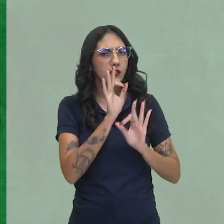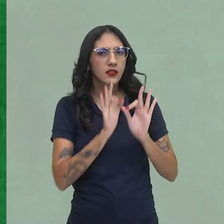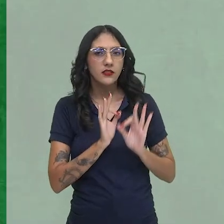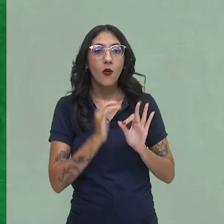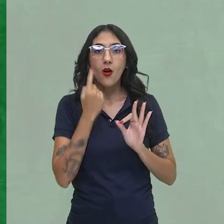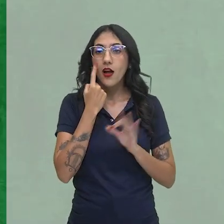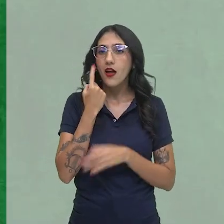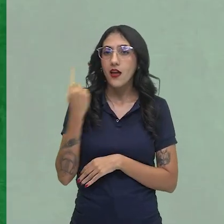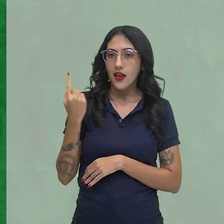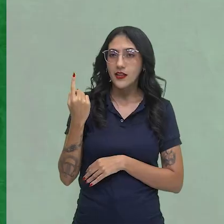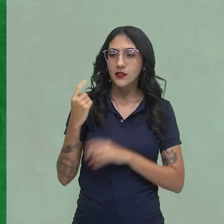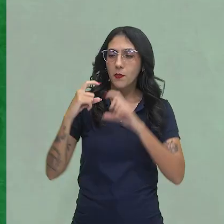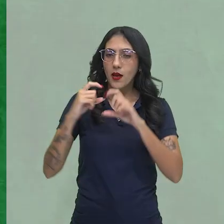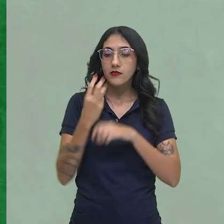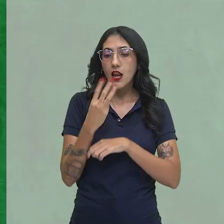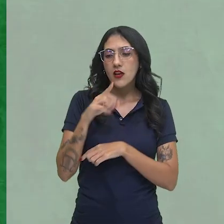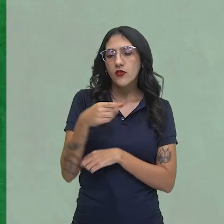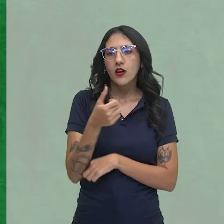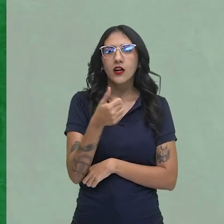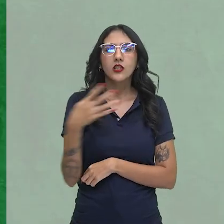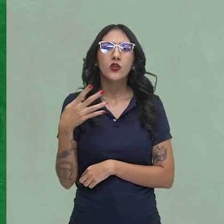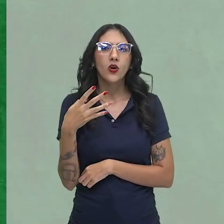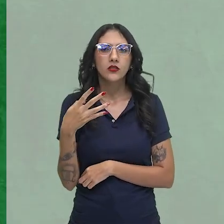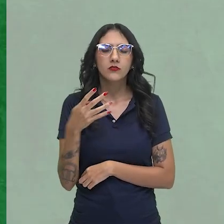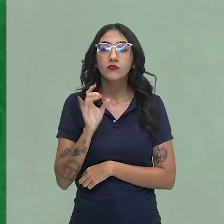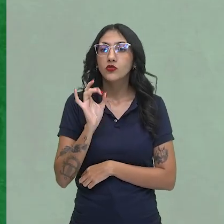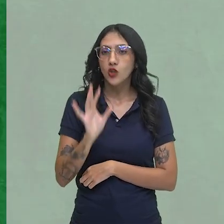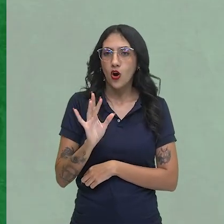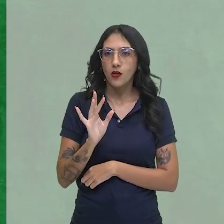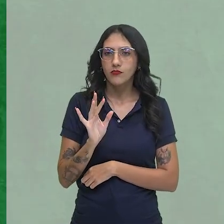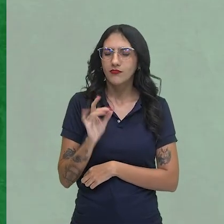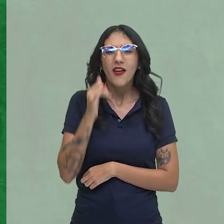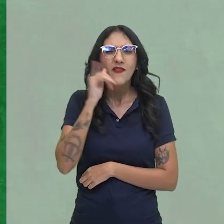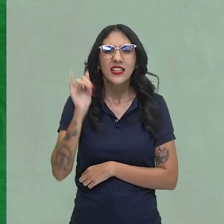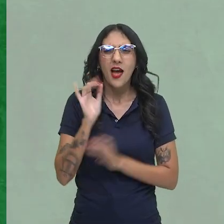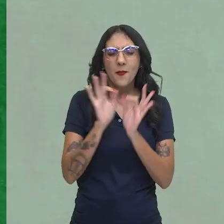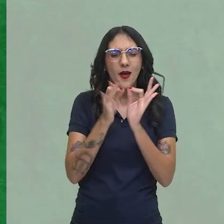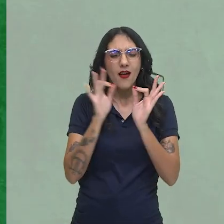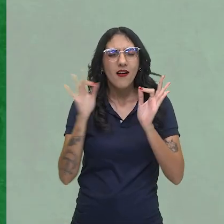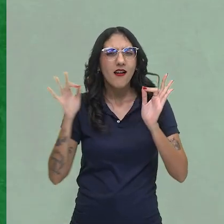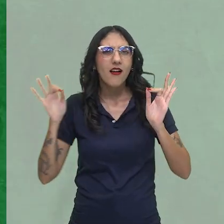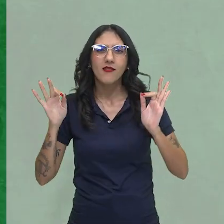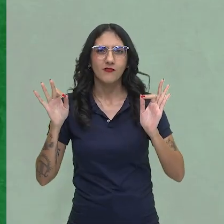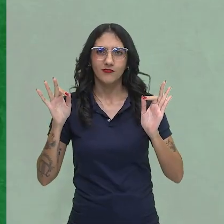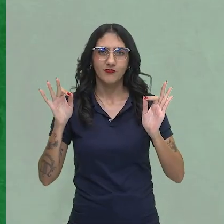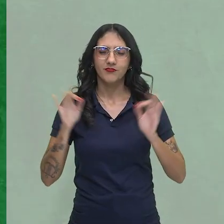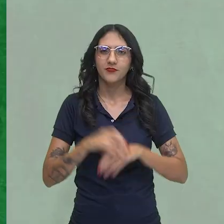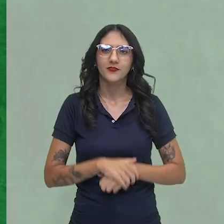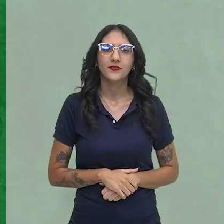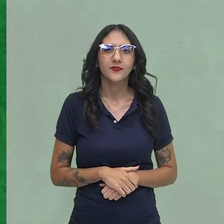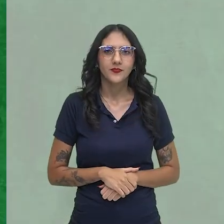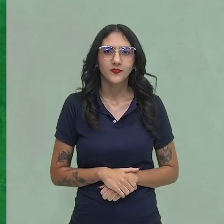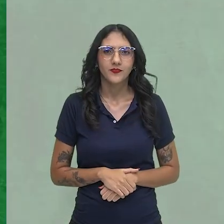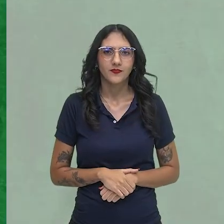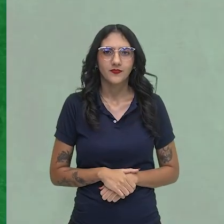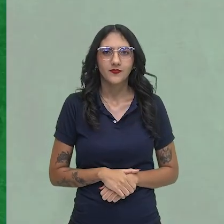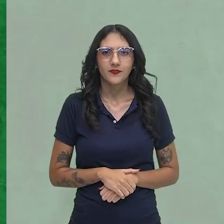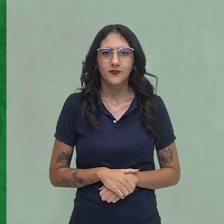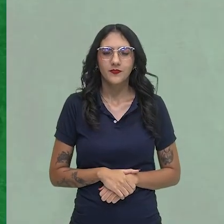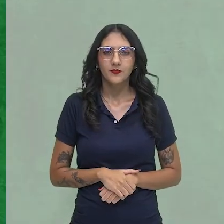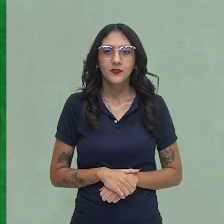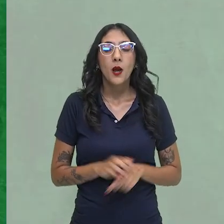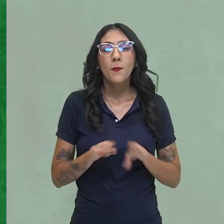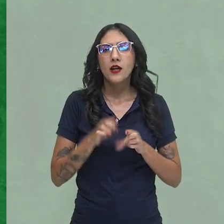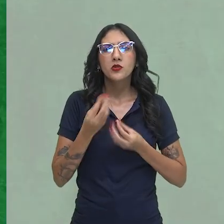matemática como 3,14 apenas e não toda essa sequência de números. Para fazer o